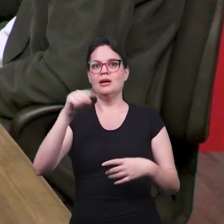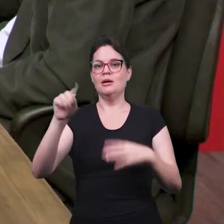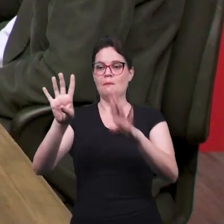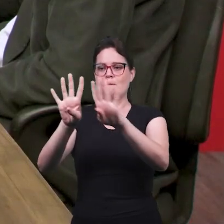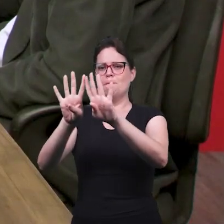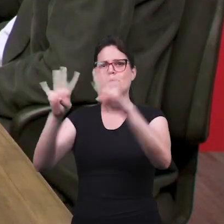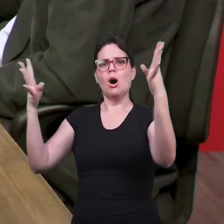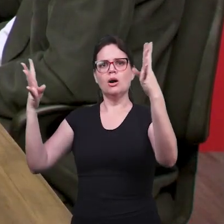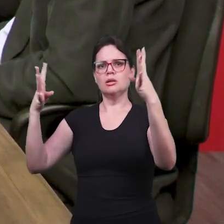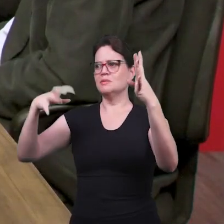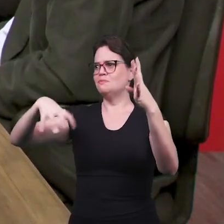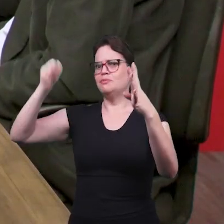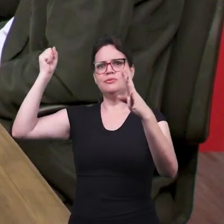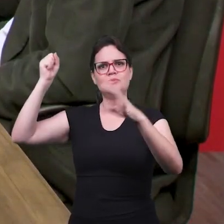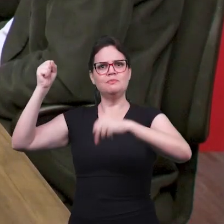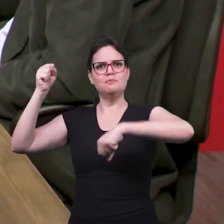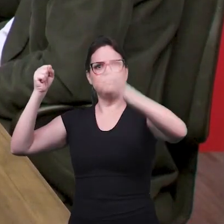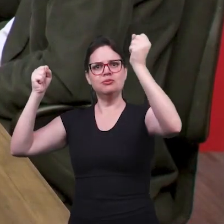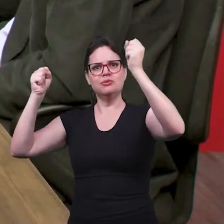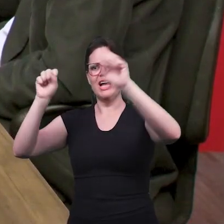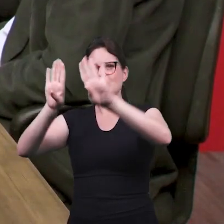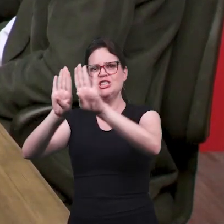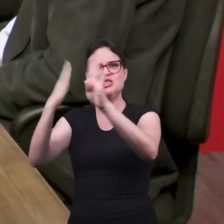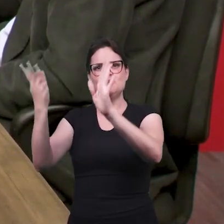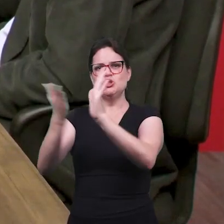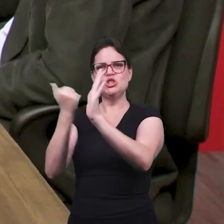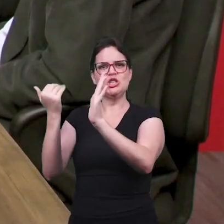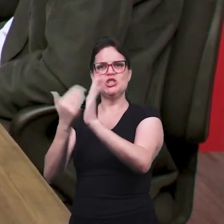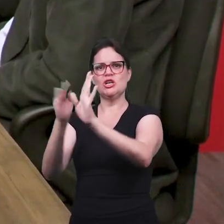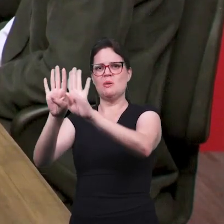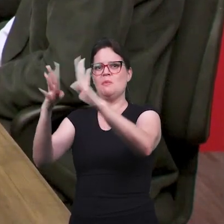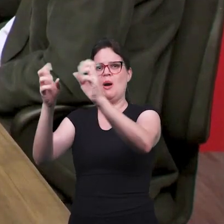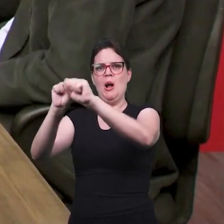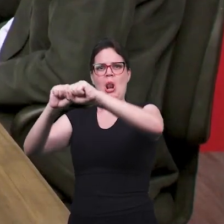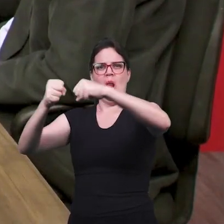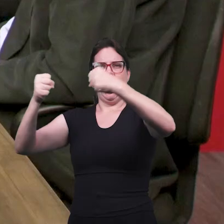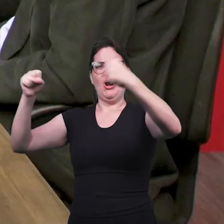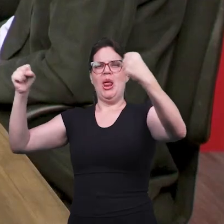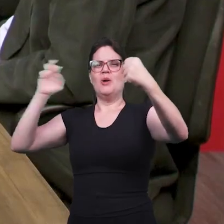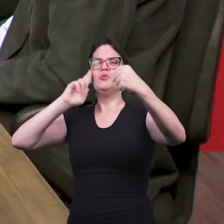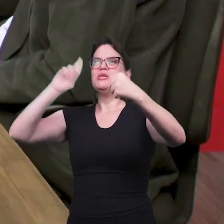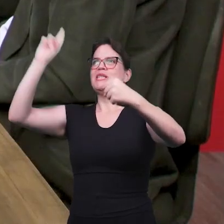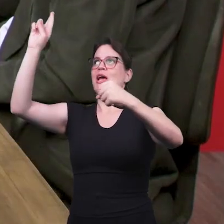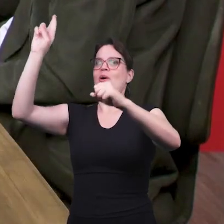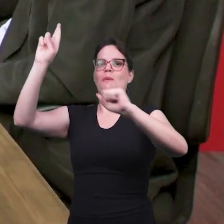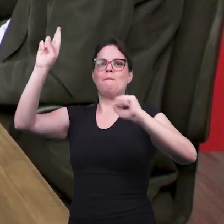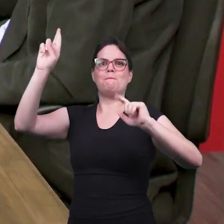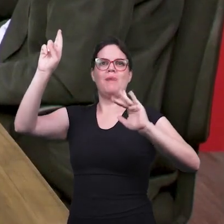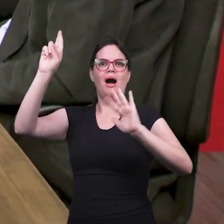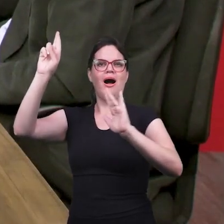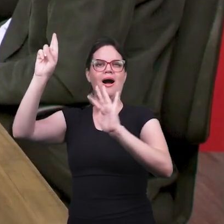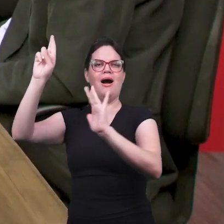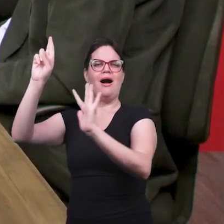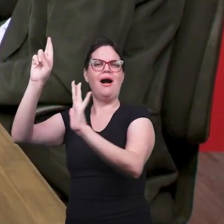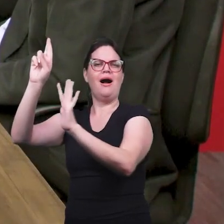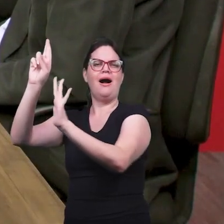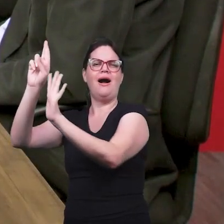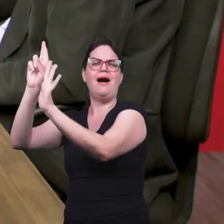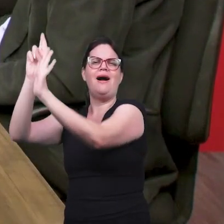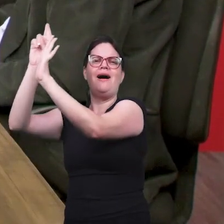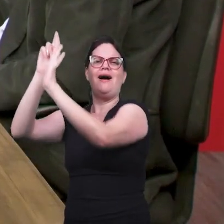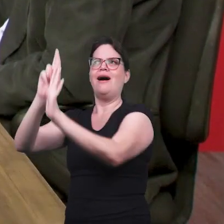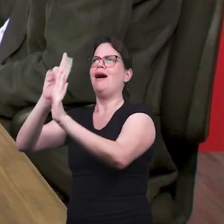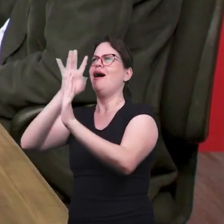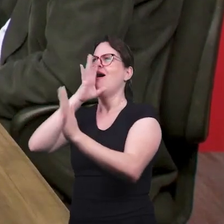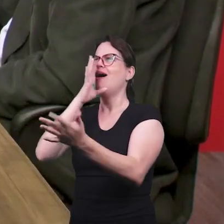porque entrará ao redor. Tamanha é a glória de Jesus entrando na eternidade com a igreja. toda a eternidade para glorificar o